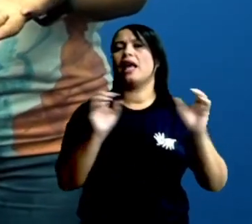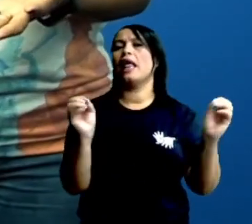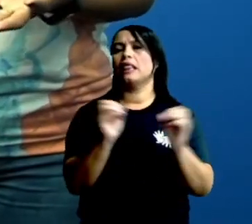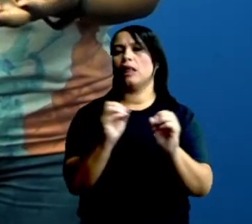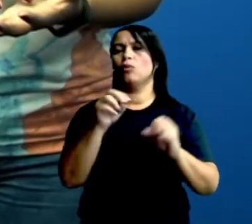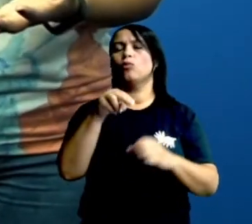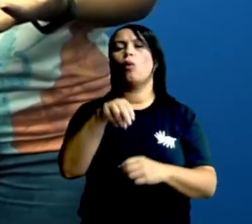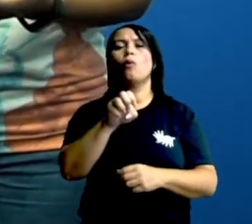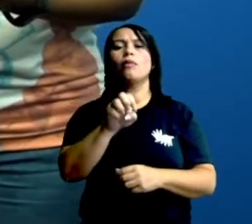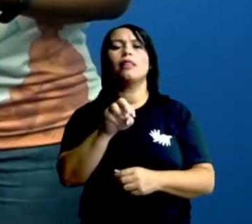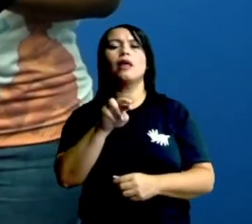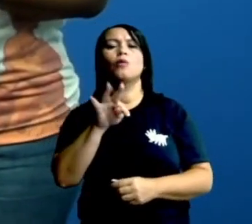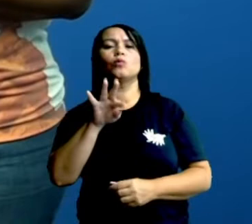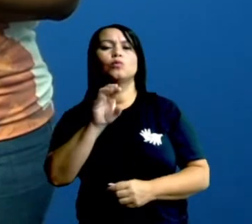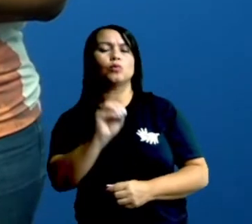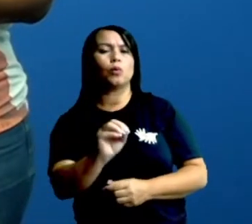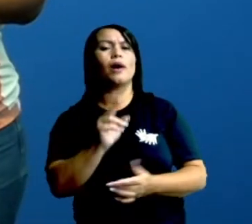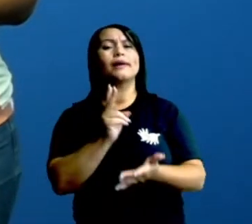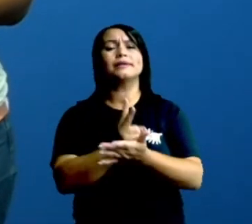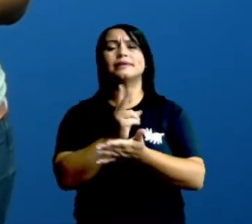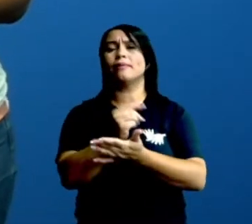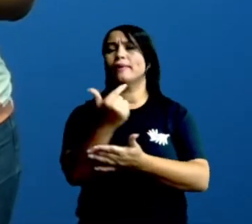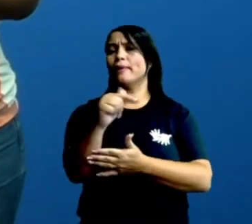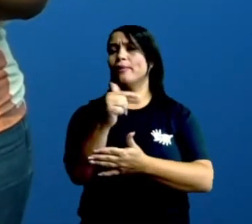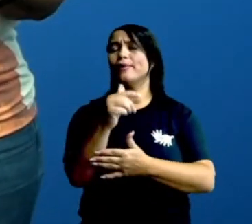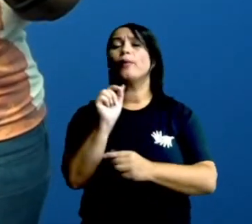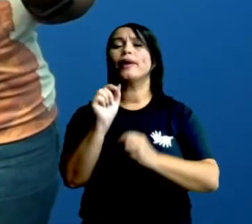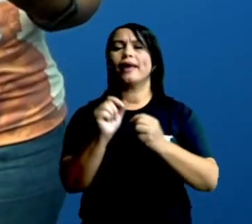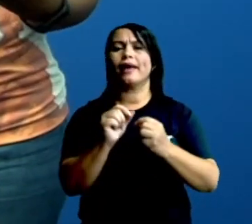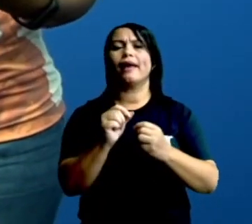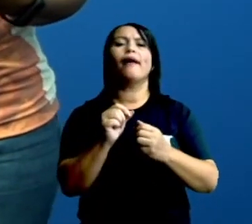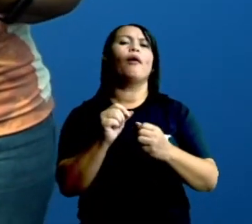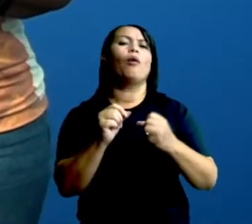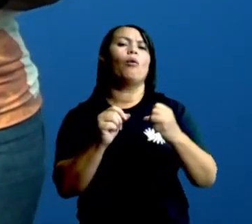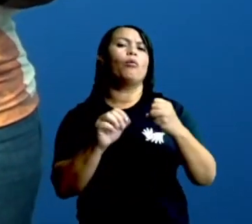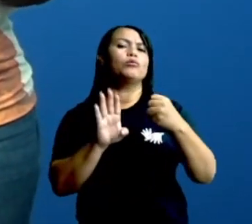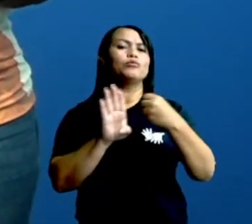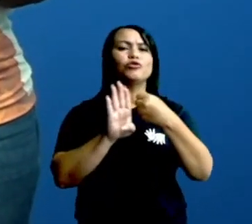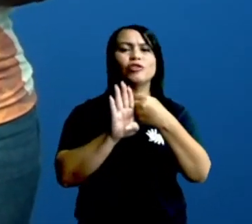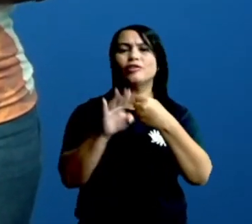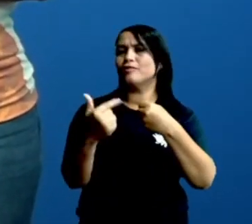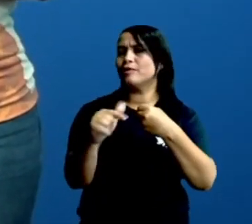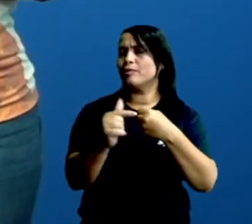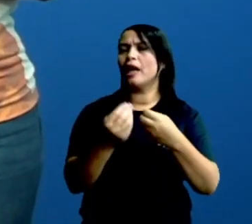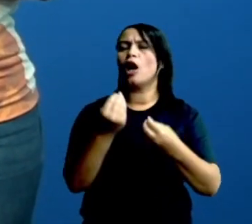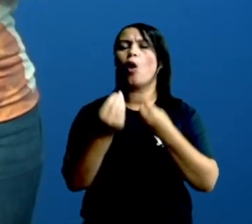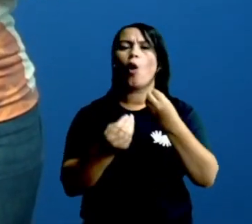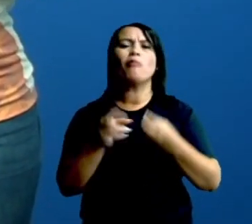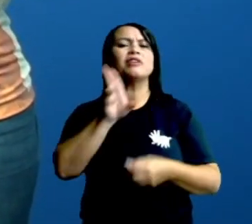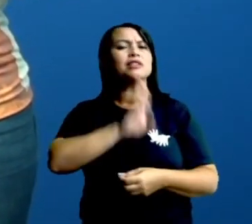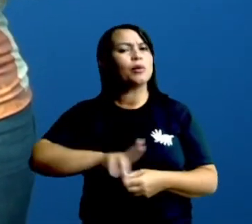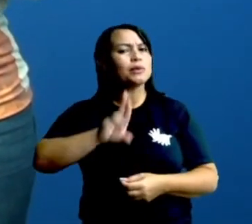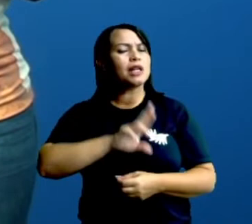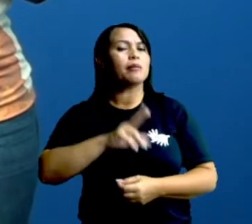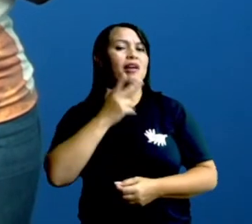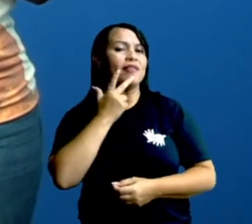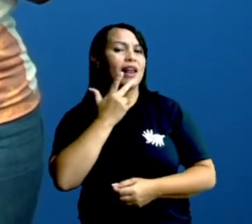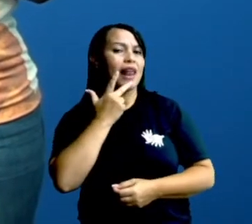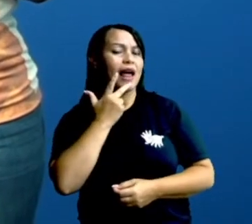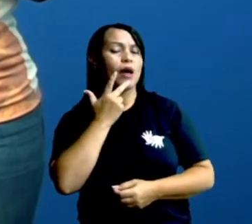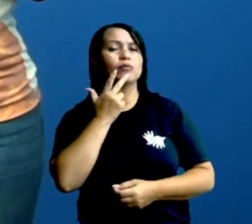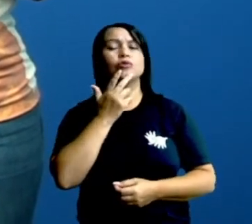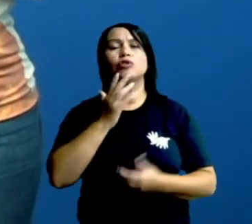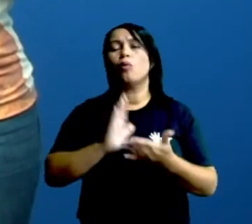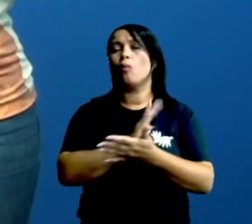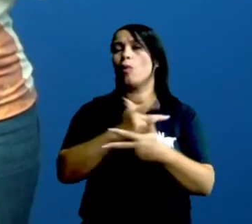E ele também não acompanha um substantivo. Ele vai ser usado para a gente falar de alguma coisa ou que a gente